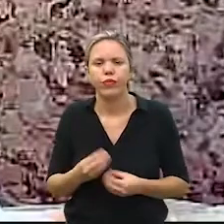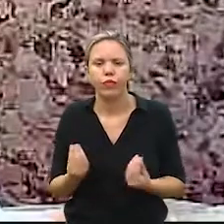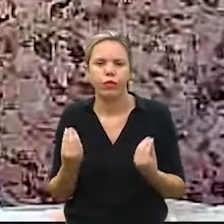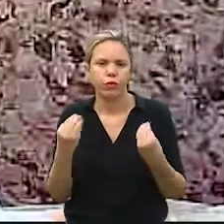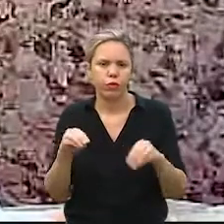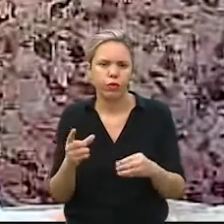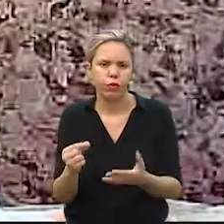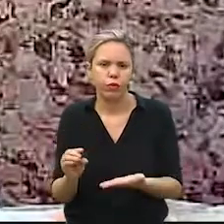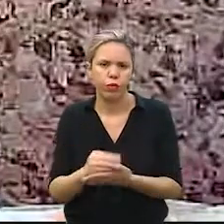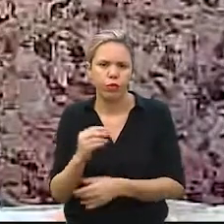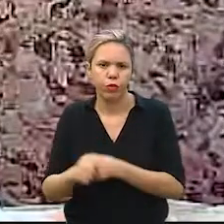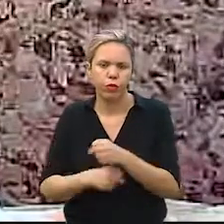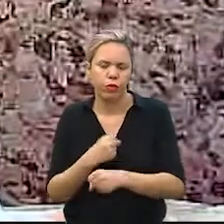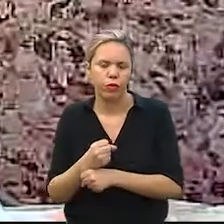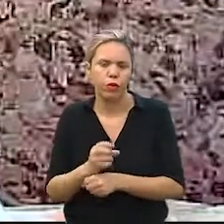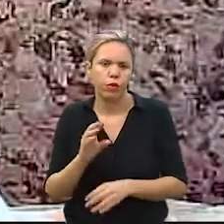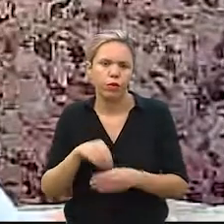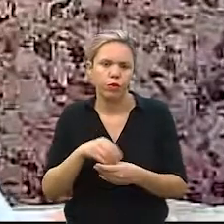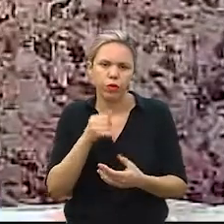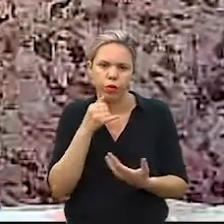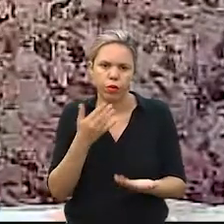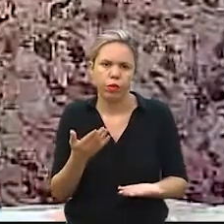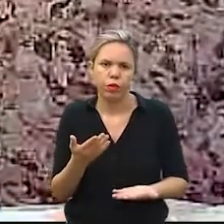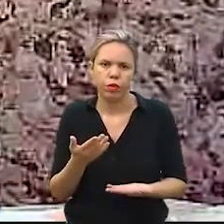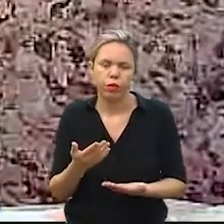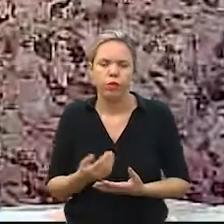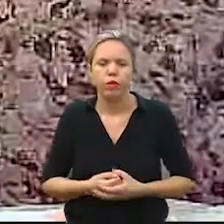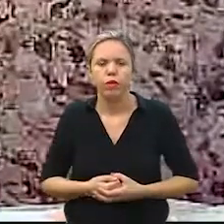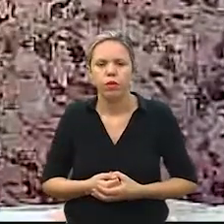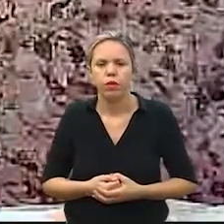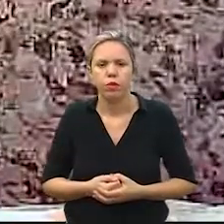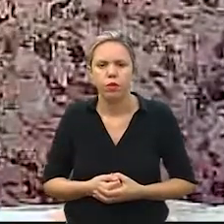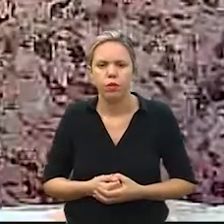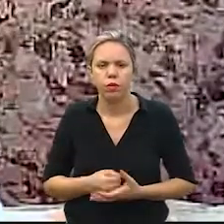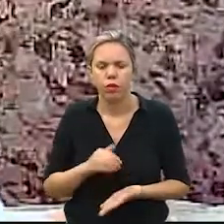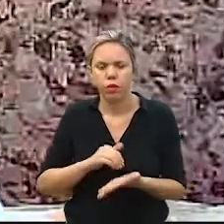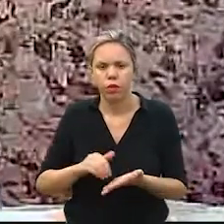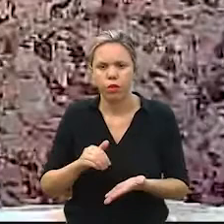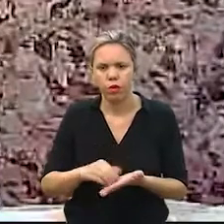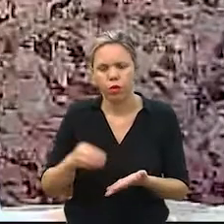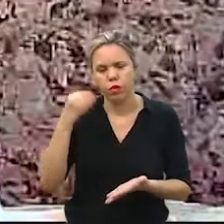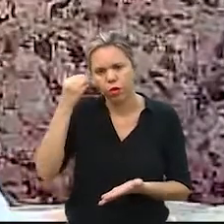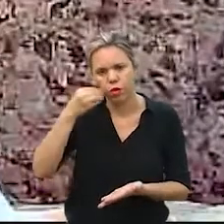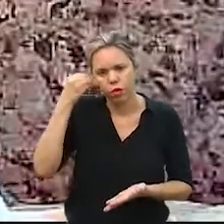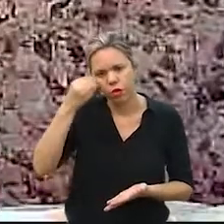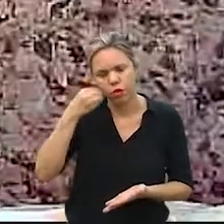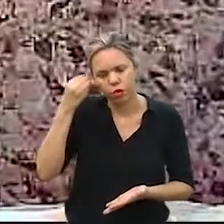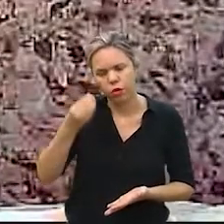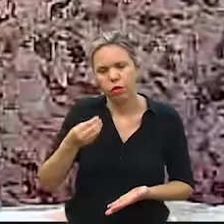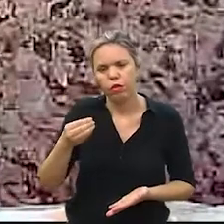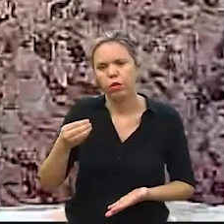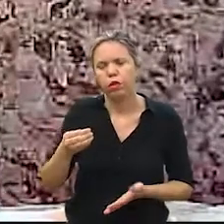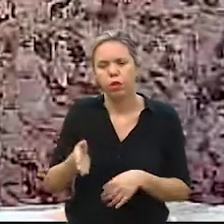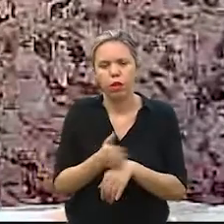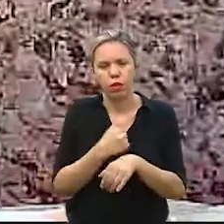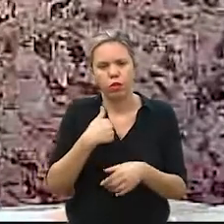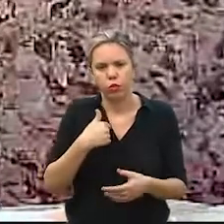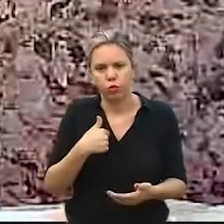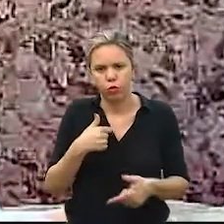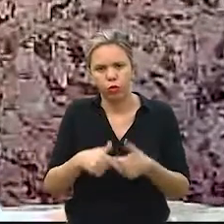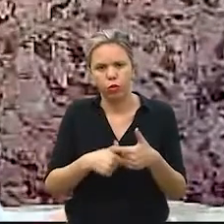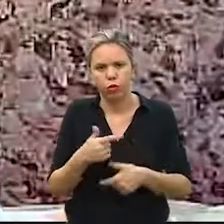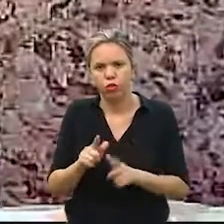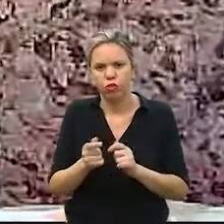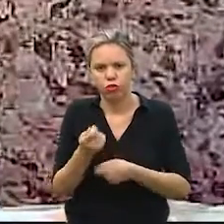no orçamento desse ano uma previsão, graças à lucidez do secretário Tarcísio, que foi o meu antecessor